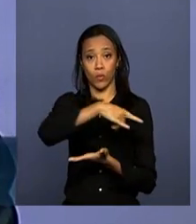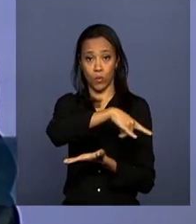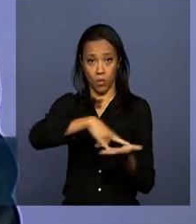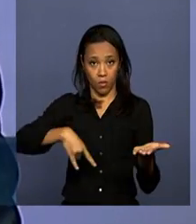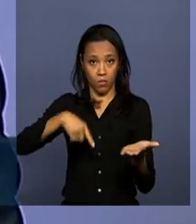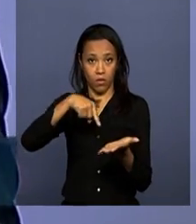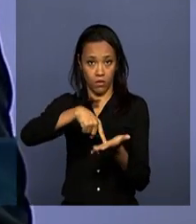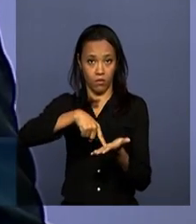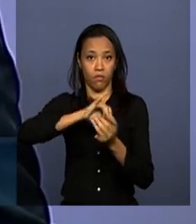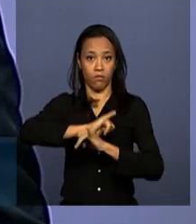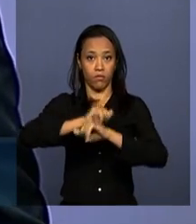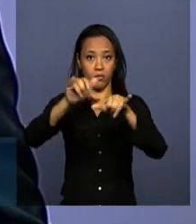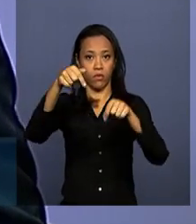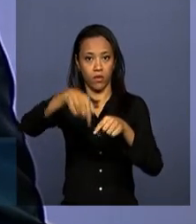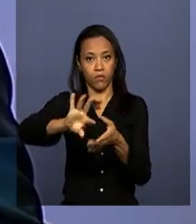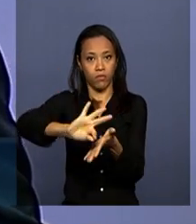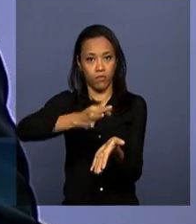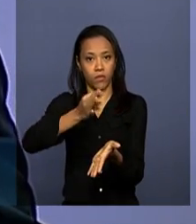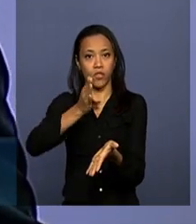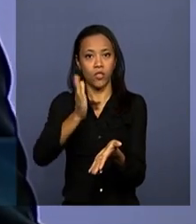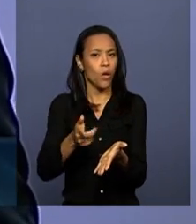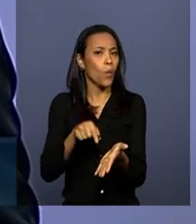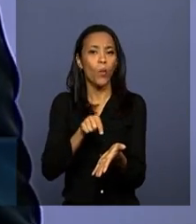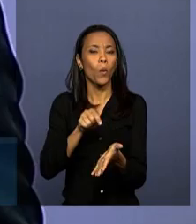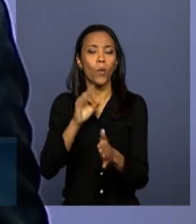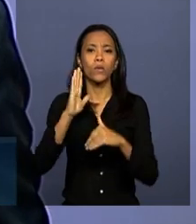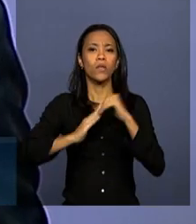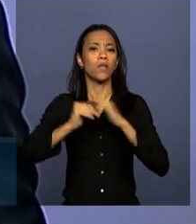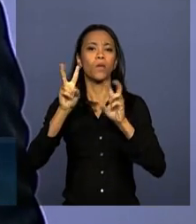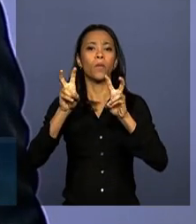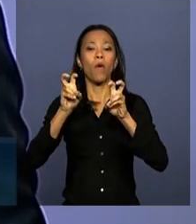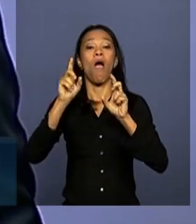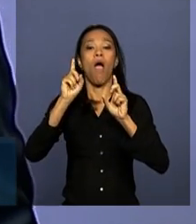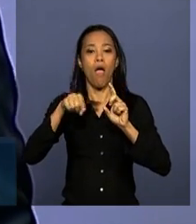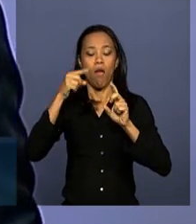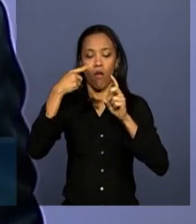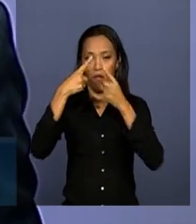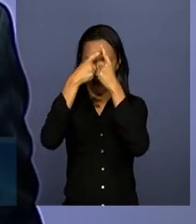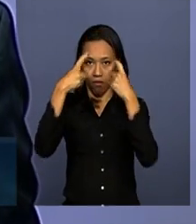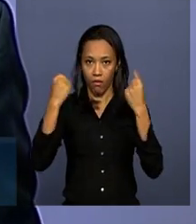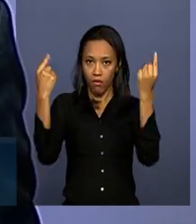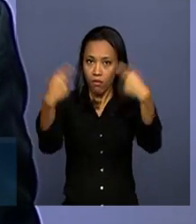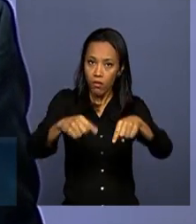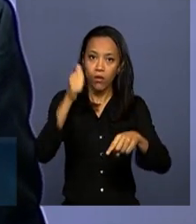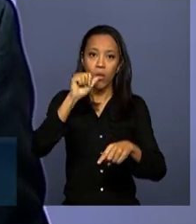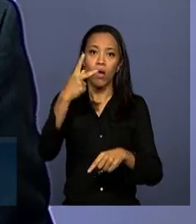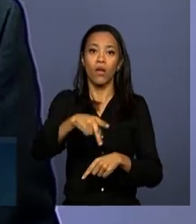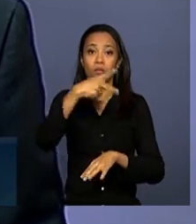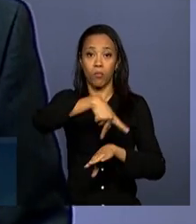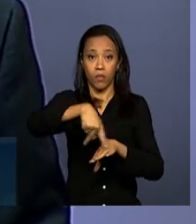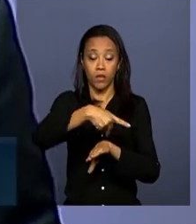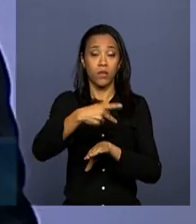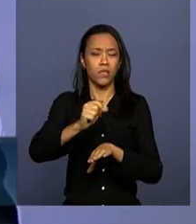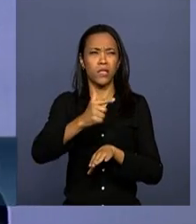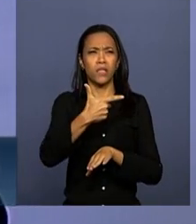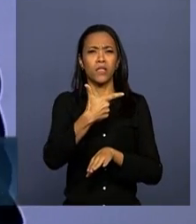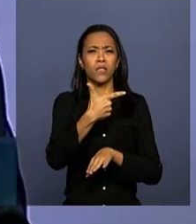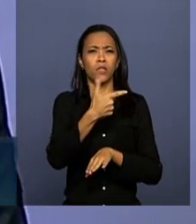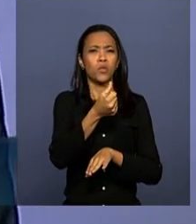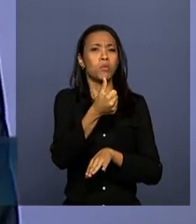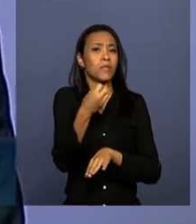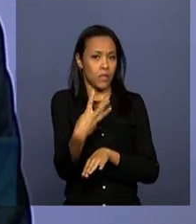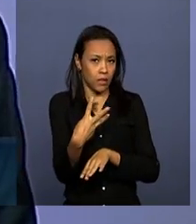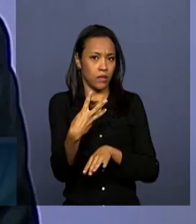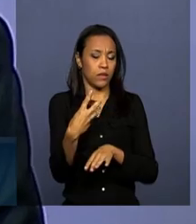interministerial, ela dialoga diretamente com a questão da violência contra a mulher no nosso país. Em 2013, nós tivemos